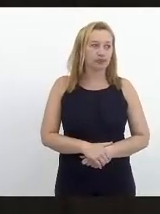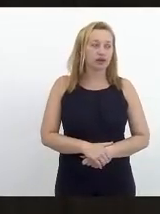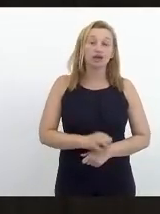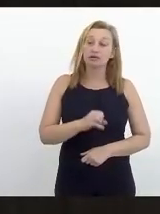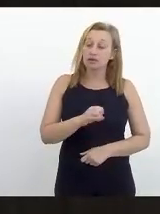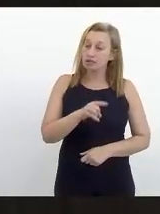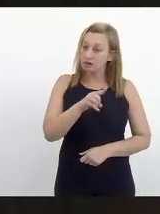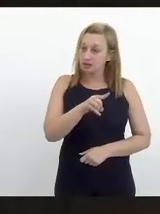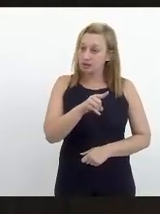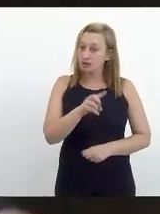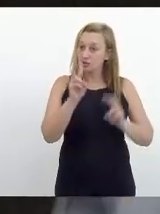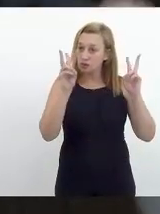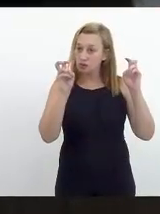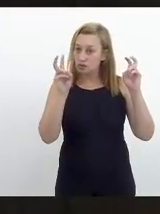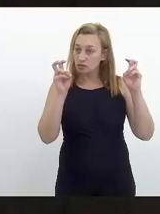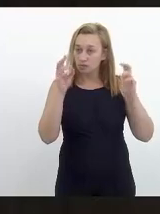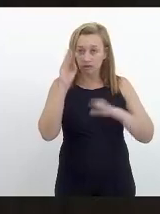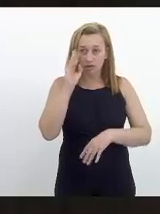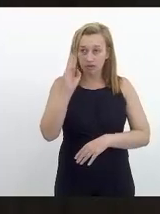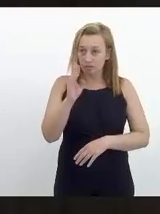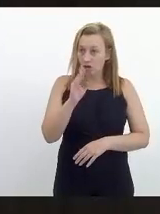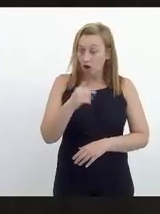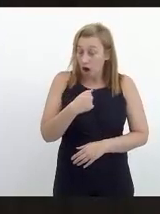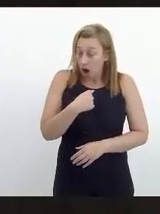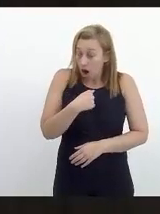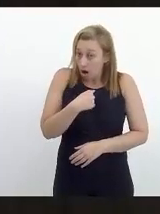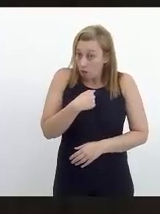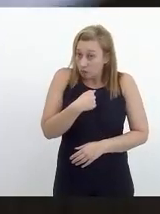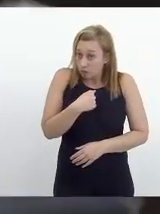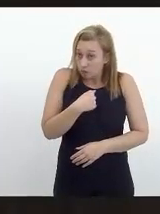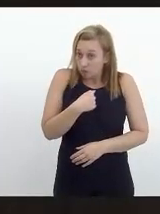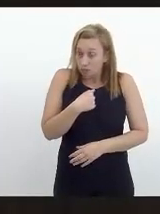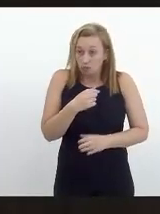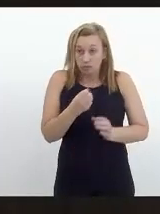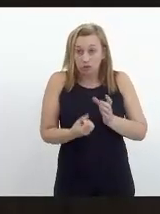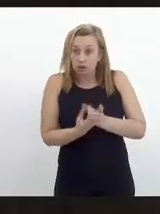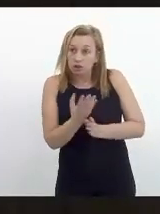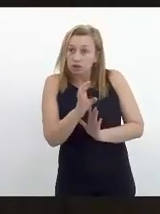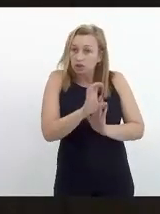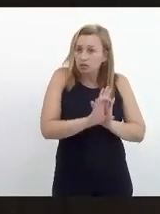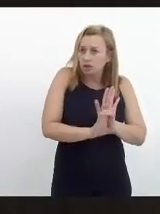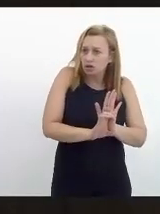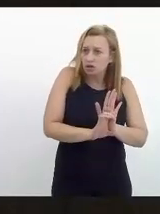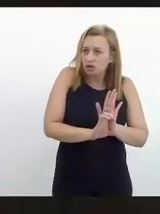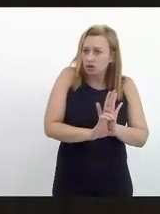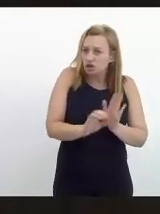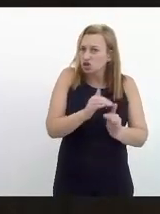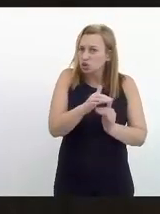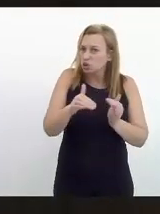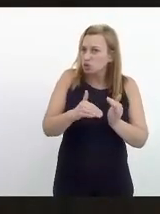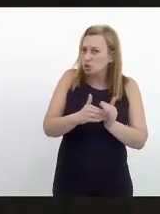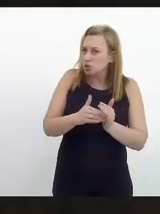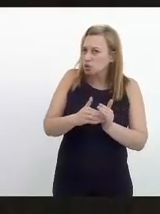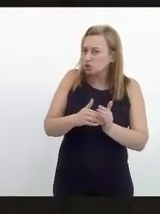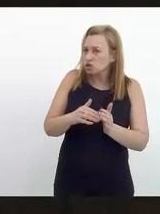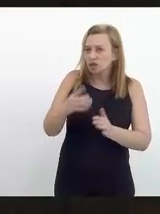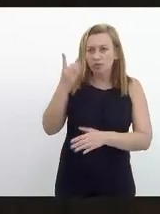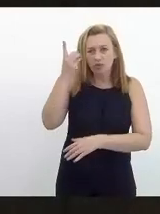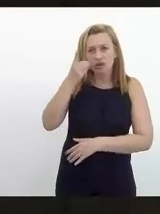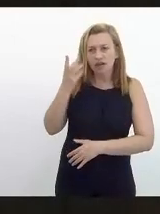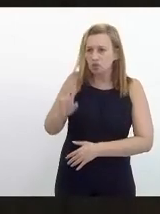neste caso específico, eu não estou colocando emendas de autoria de todos os deputados. Eu fiz